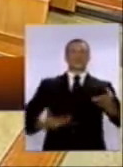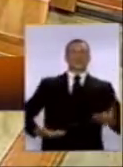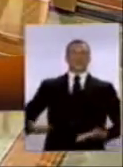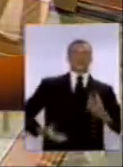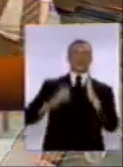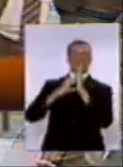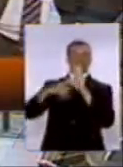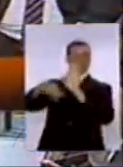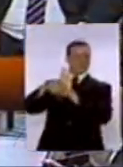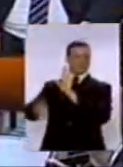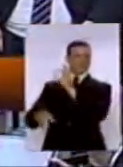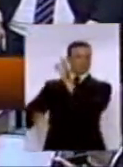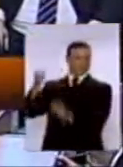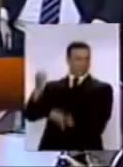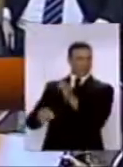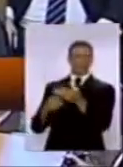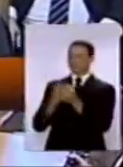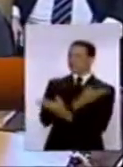senhores